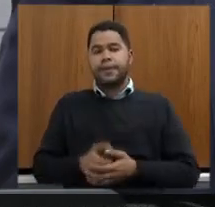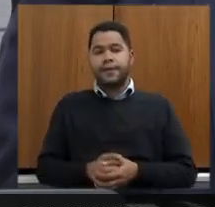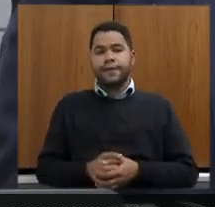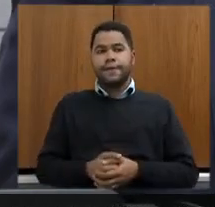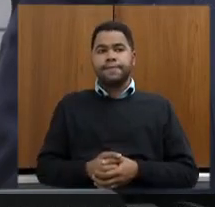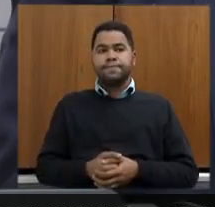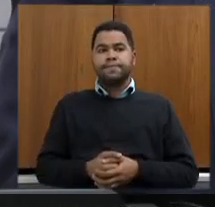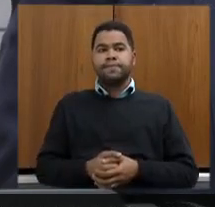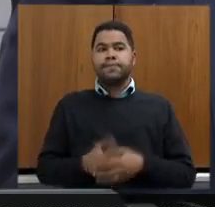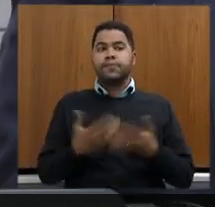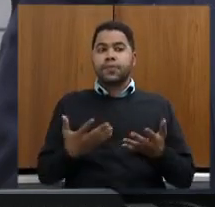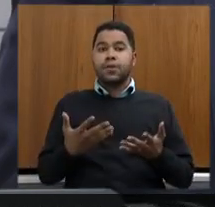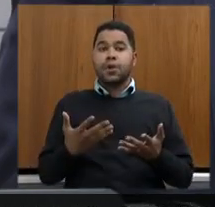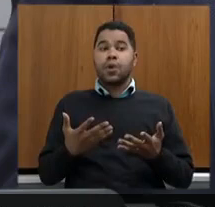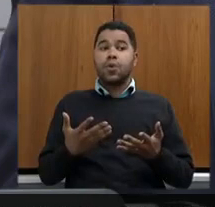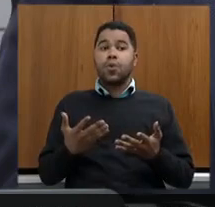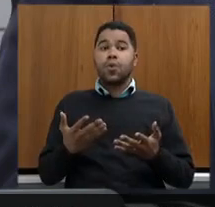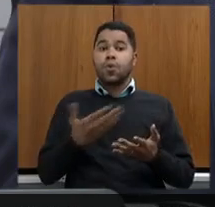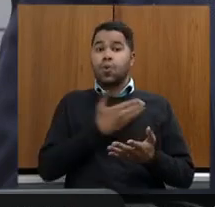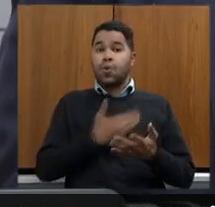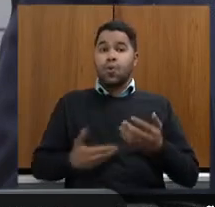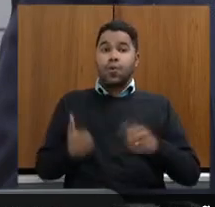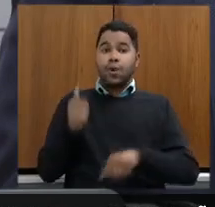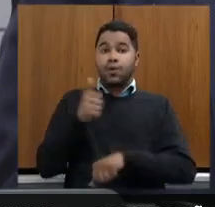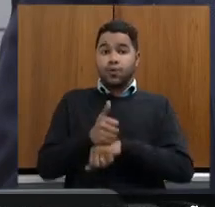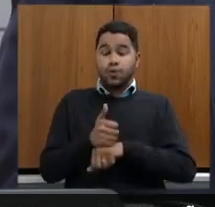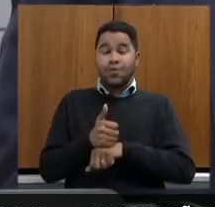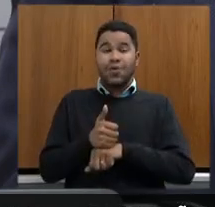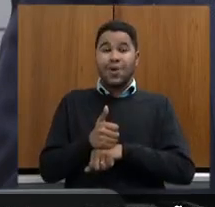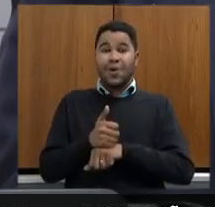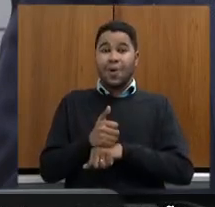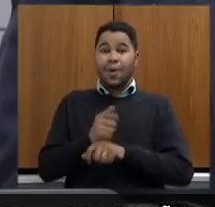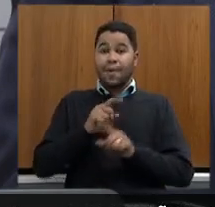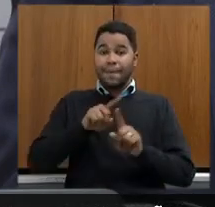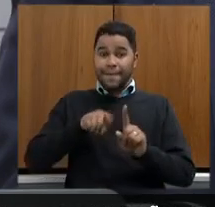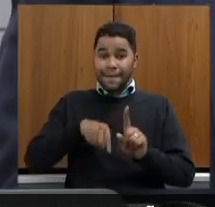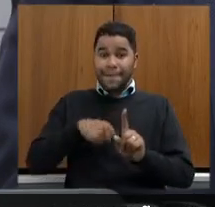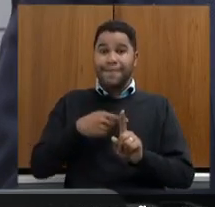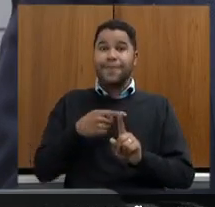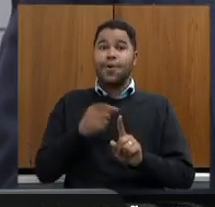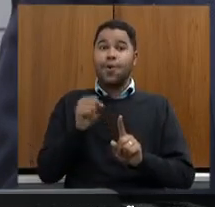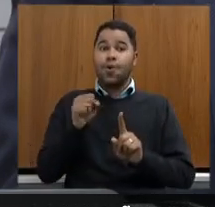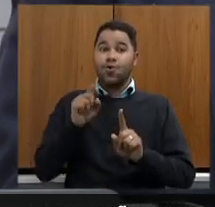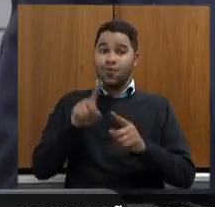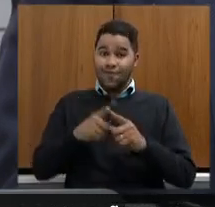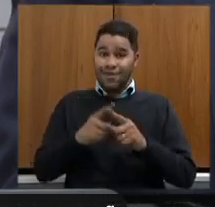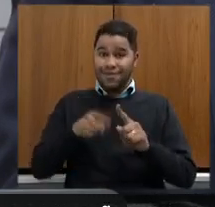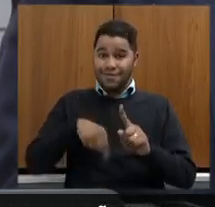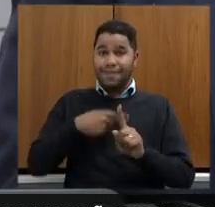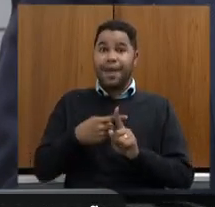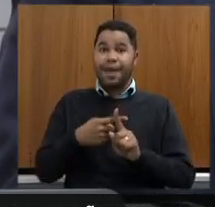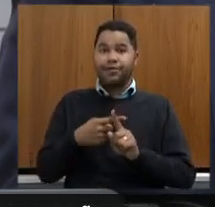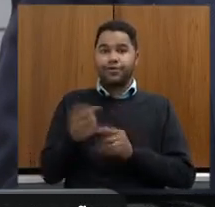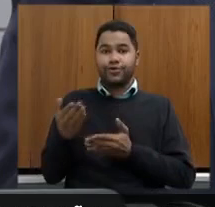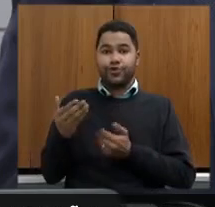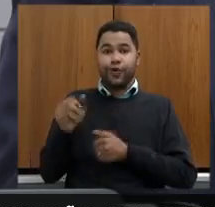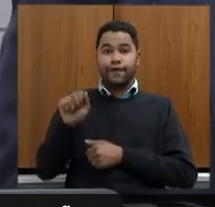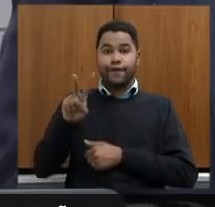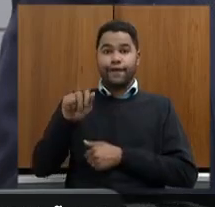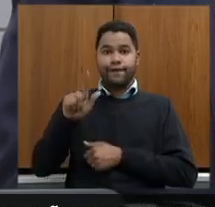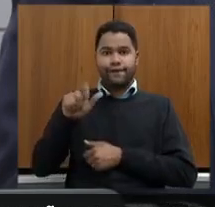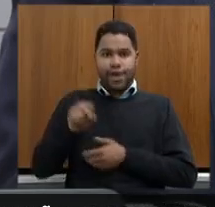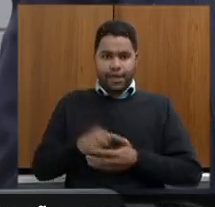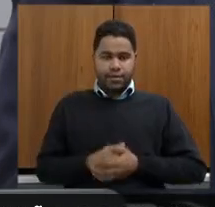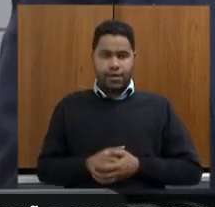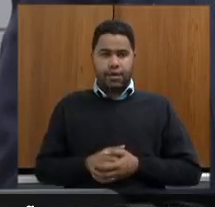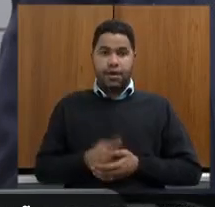assim que esse governo assumiu houve um aumento de oito vezes no número de vagas para os jovens e aí a